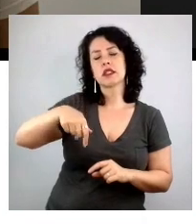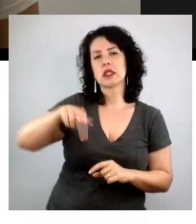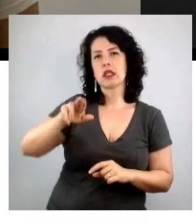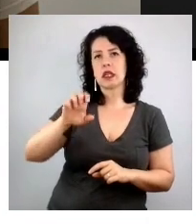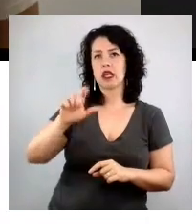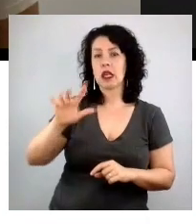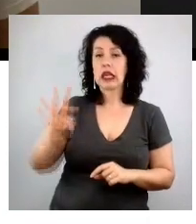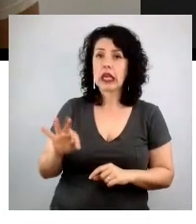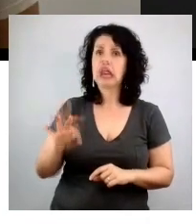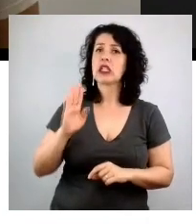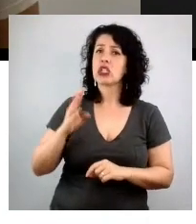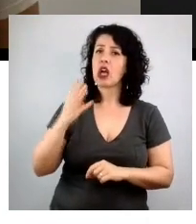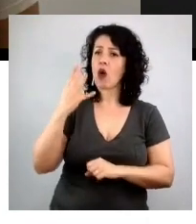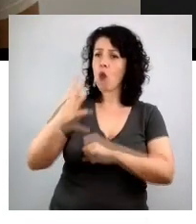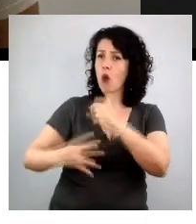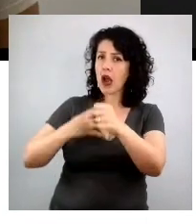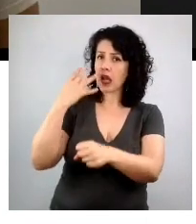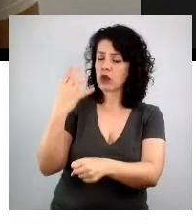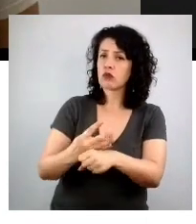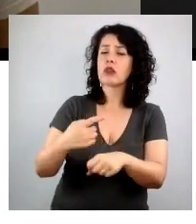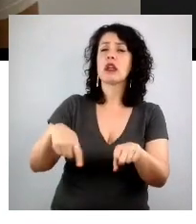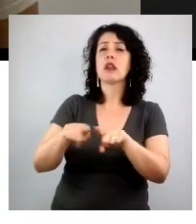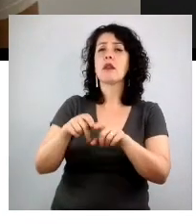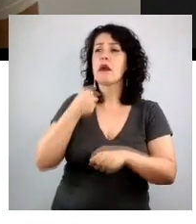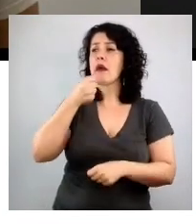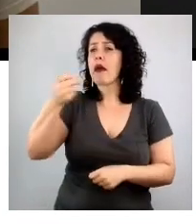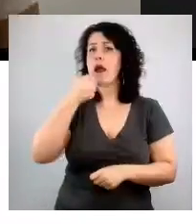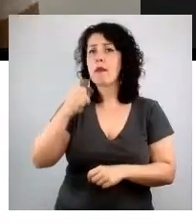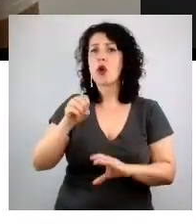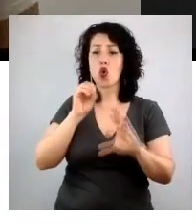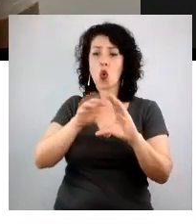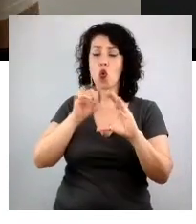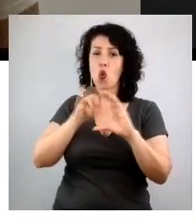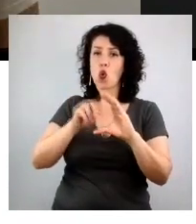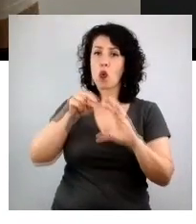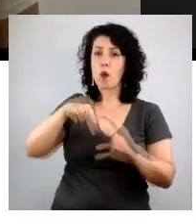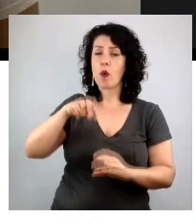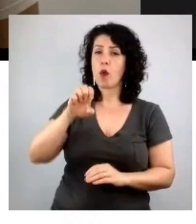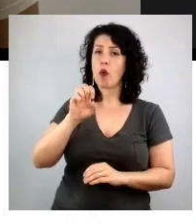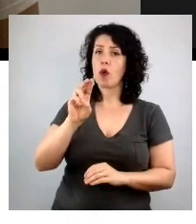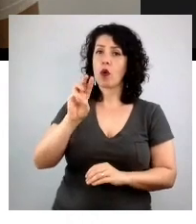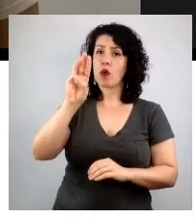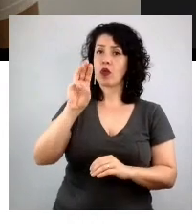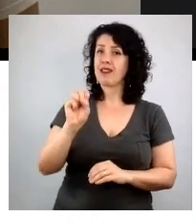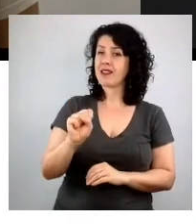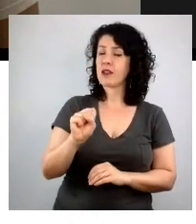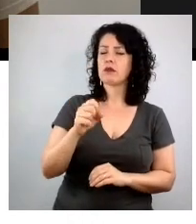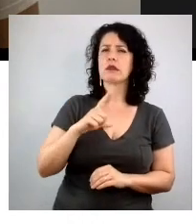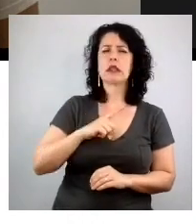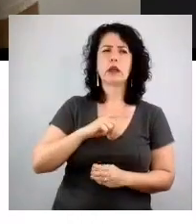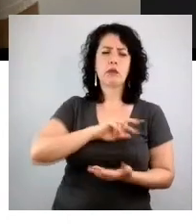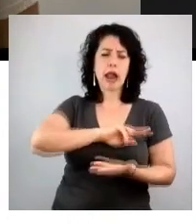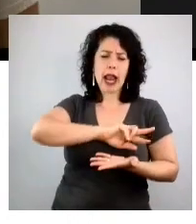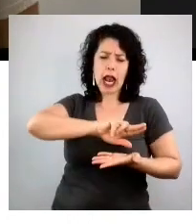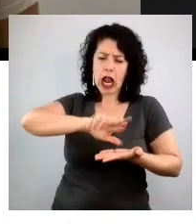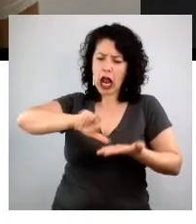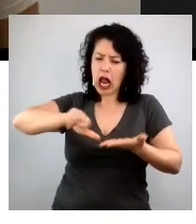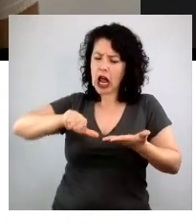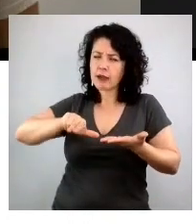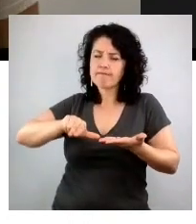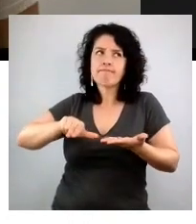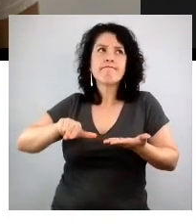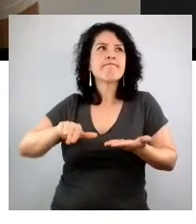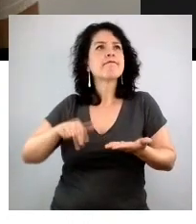É tanta coisa, tem tanta coisa sobre você que me deu essa